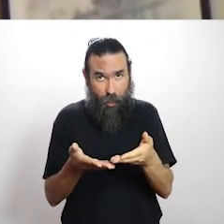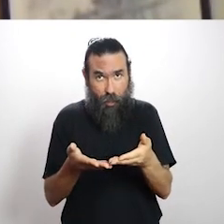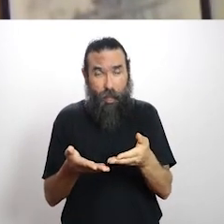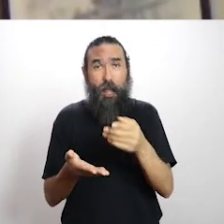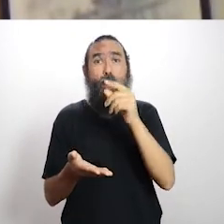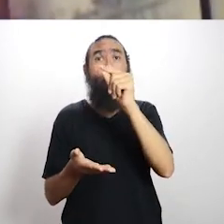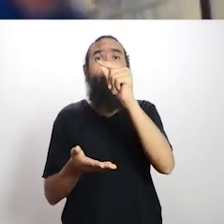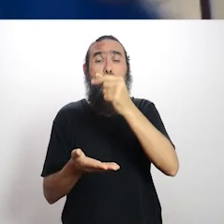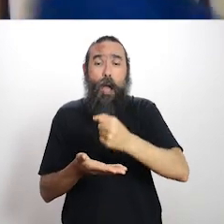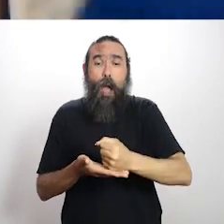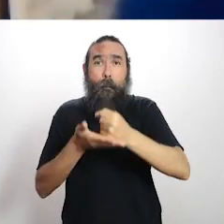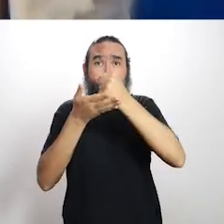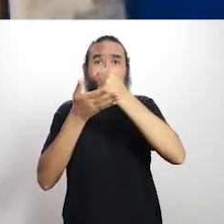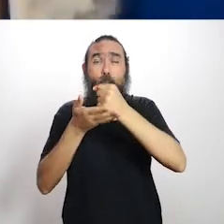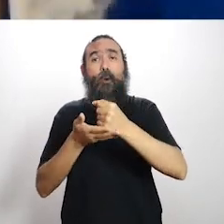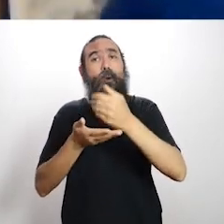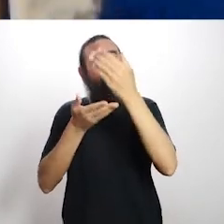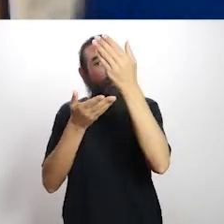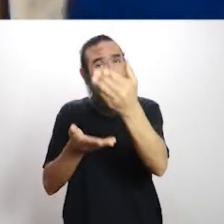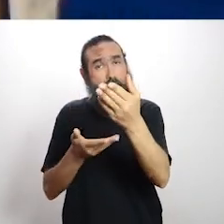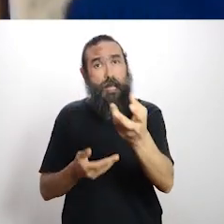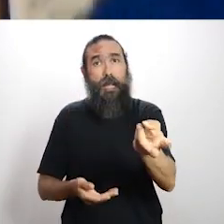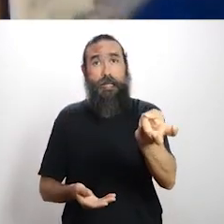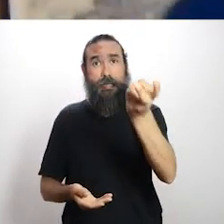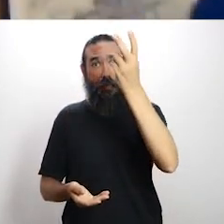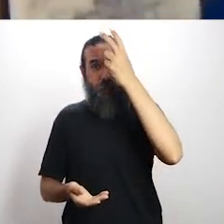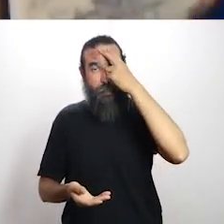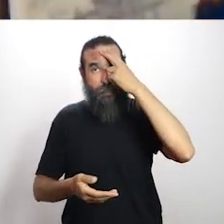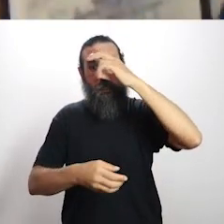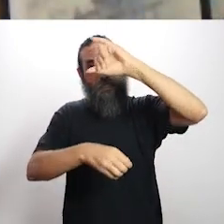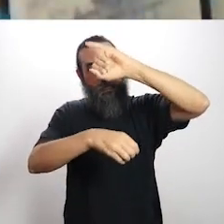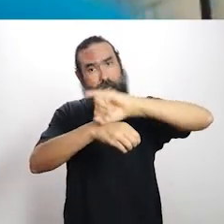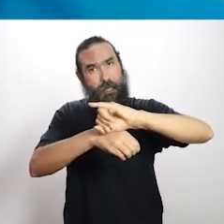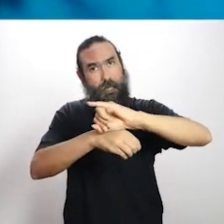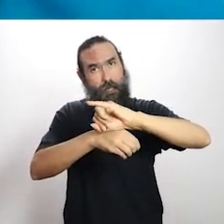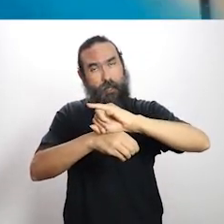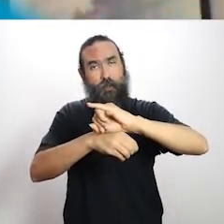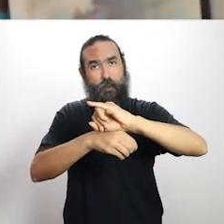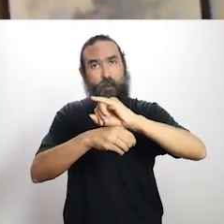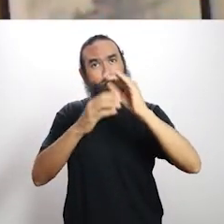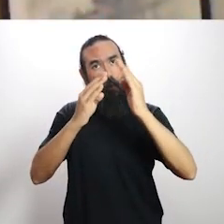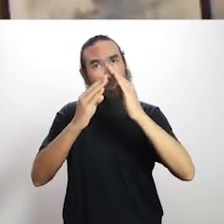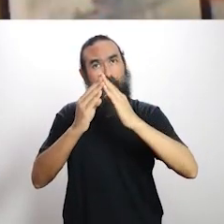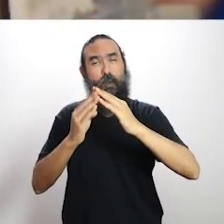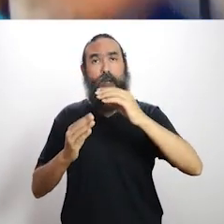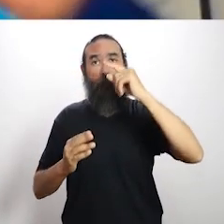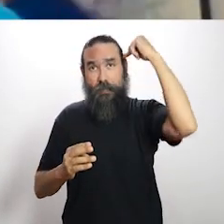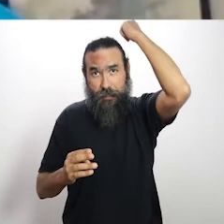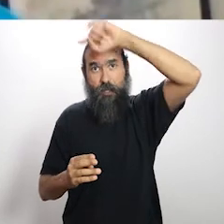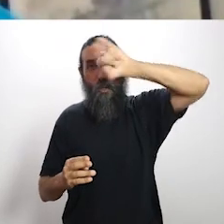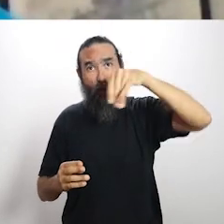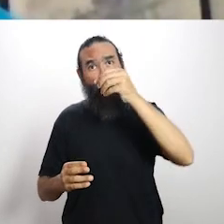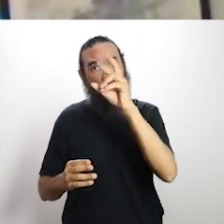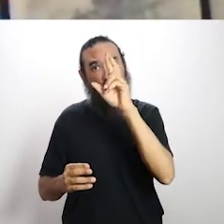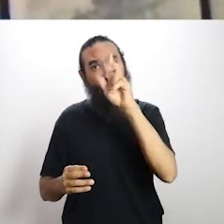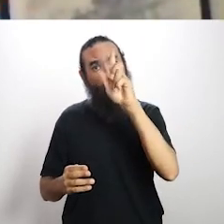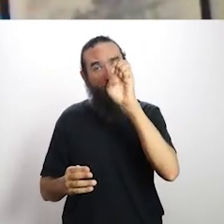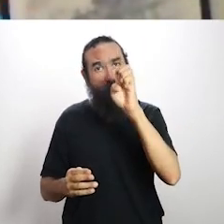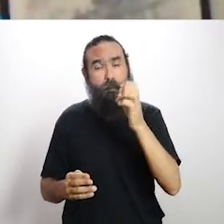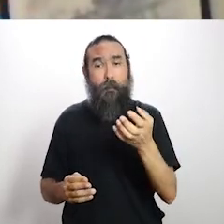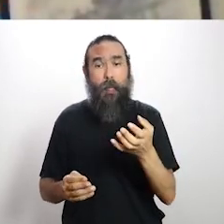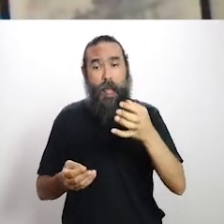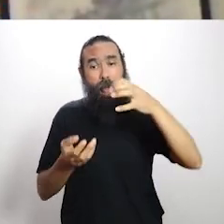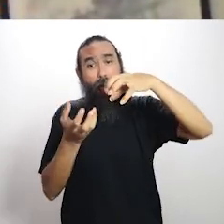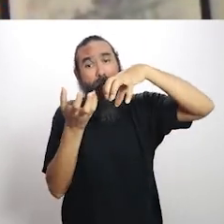tudo dentro de um mesmo guarda-chuva então vocês tem que selar para garantir que que sejam bem